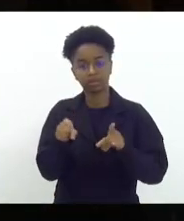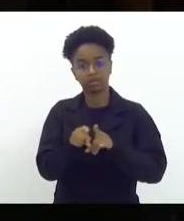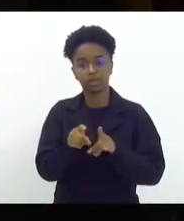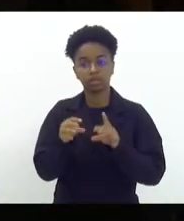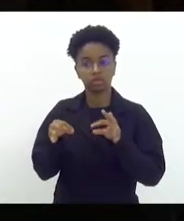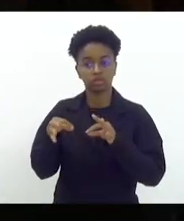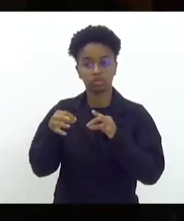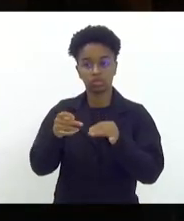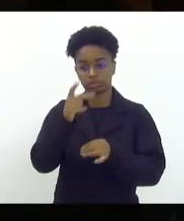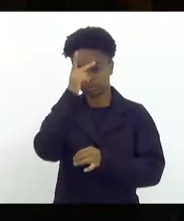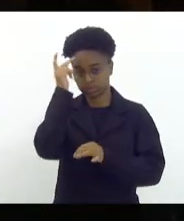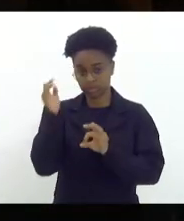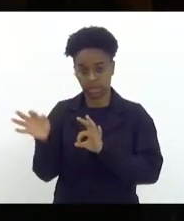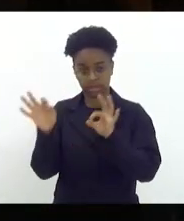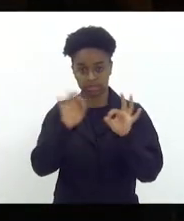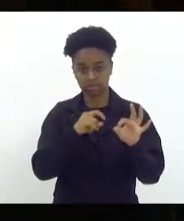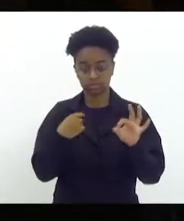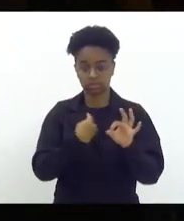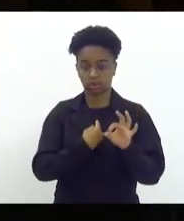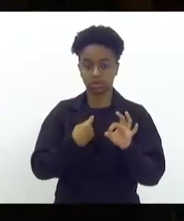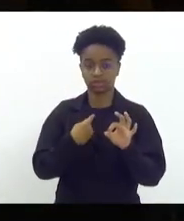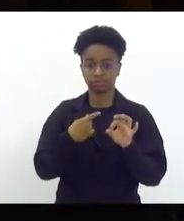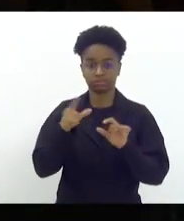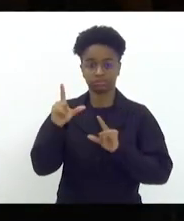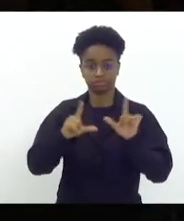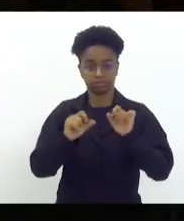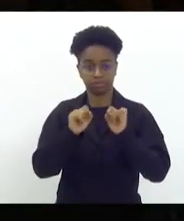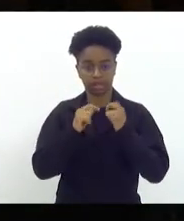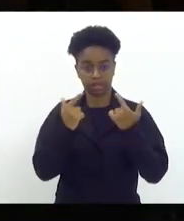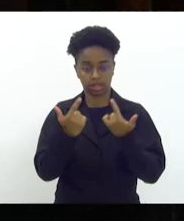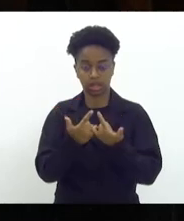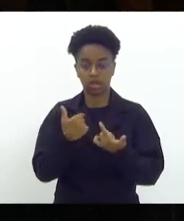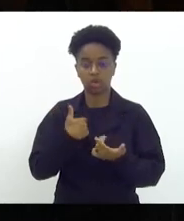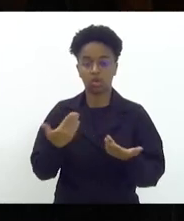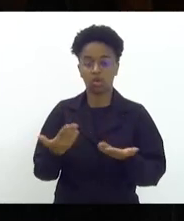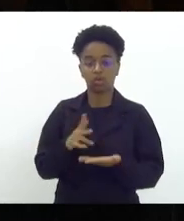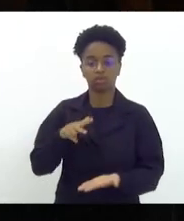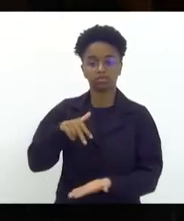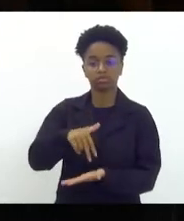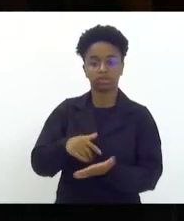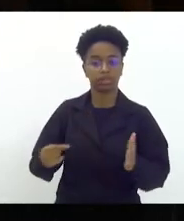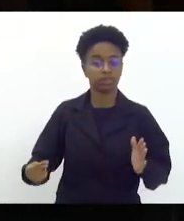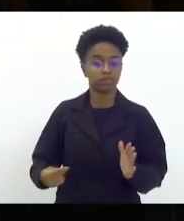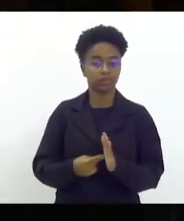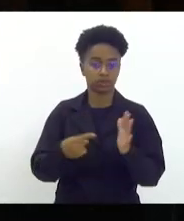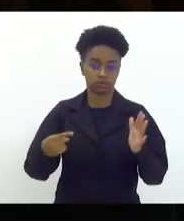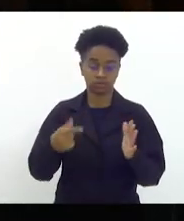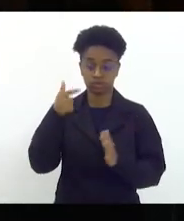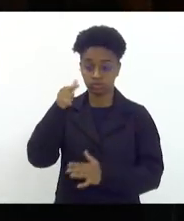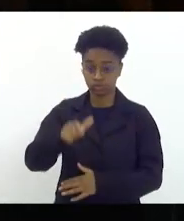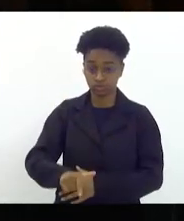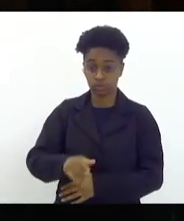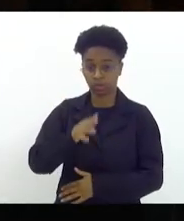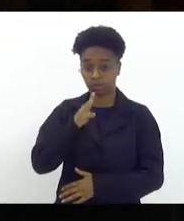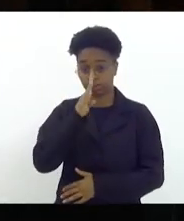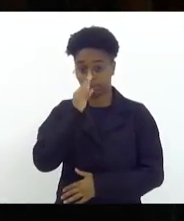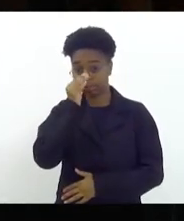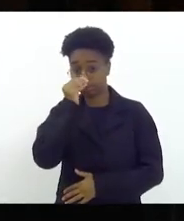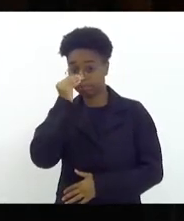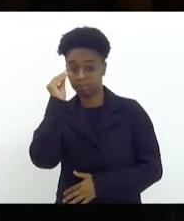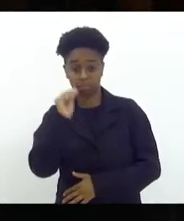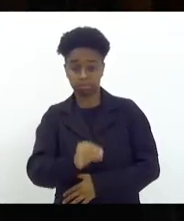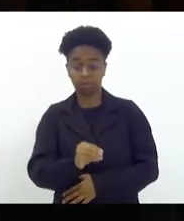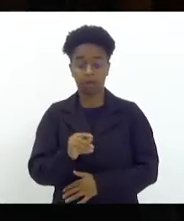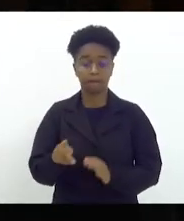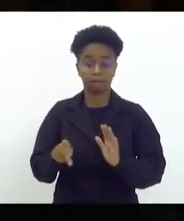aqueles e aquelas que nos assistem pela TV alerj hoje eu venho essa Tribuna denunciar mais um descaso do governador